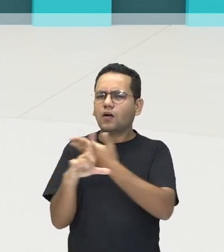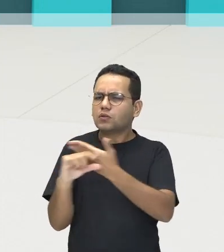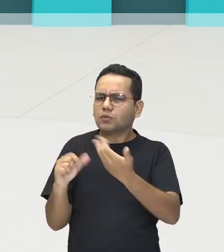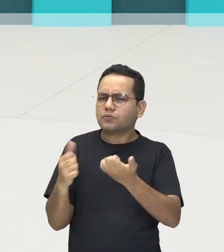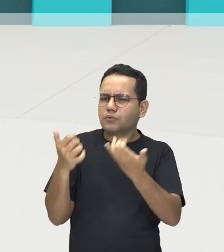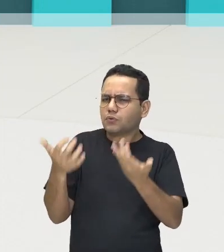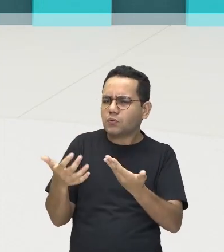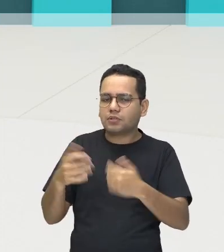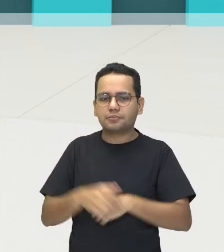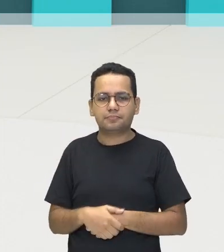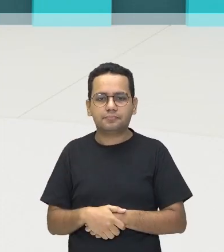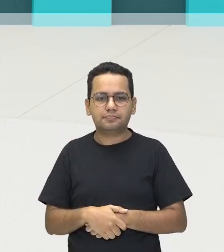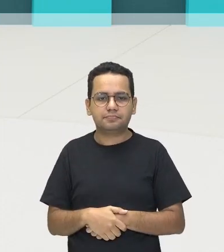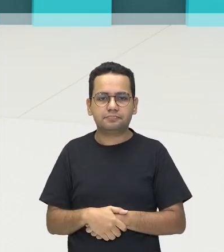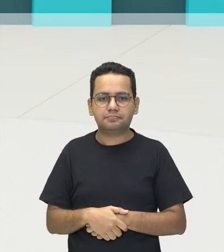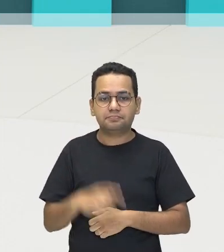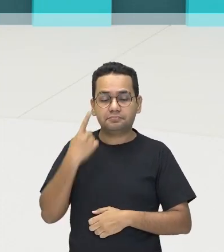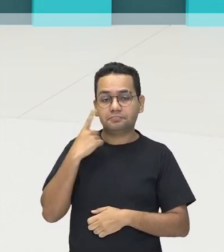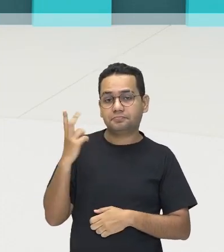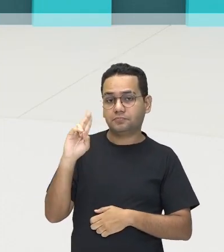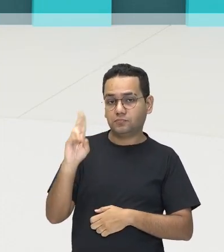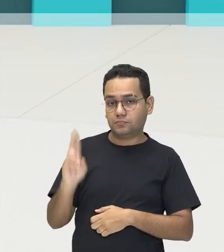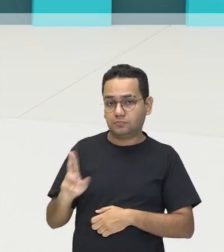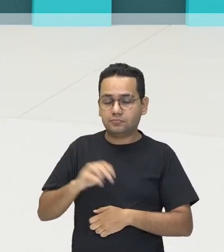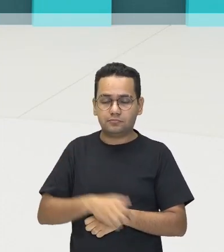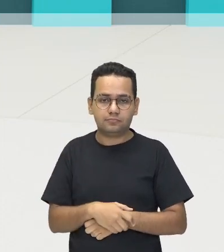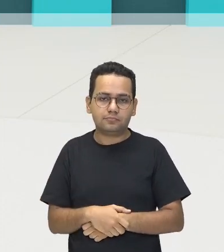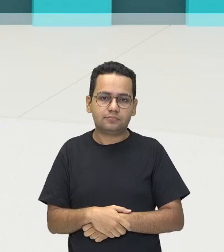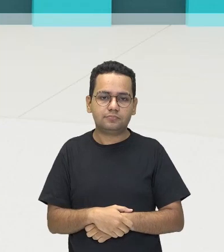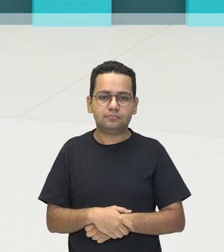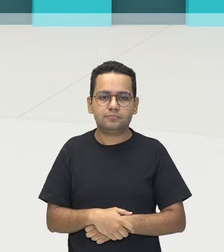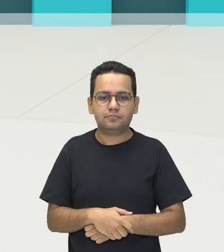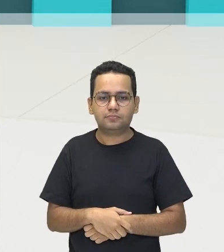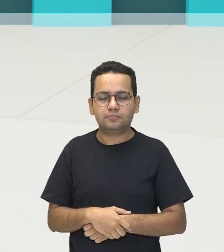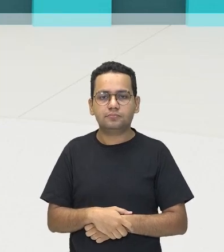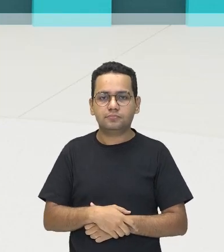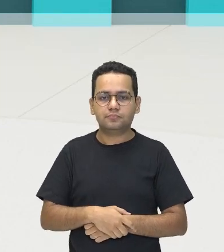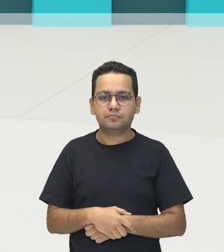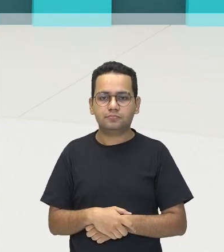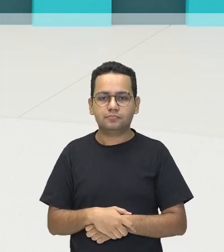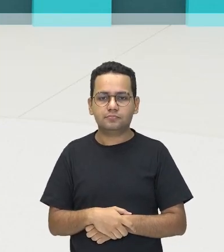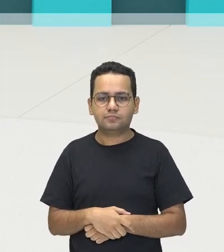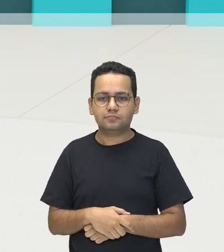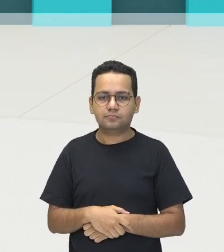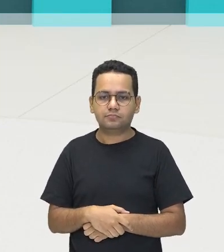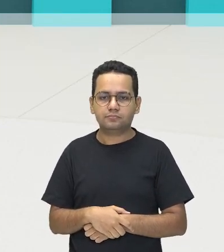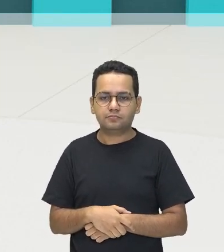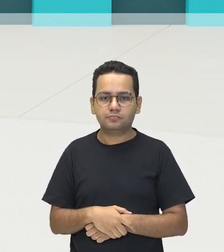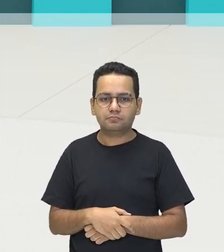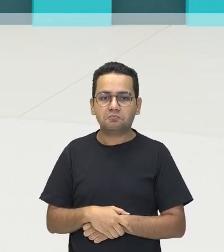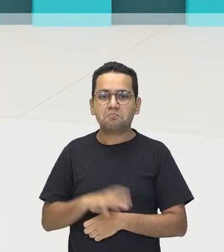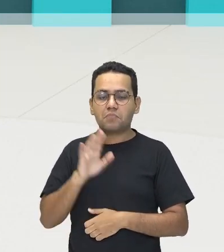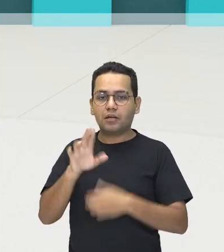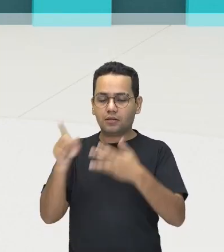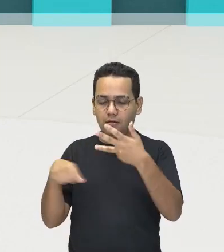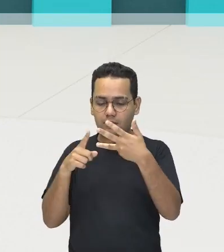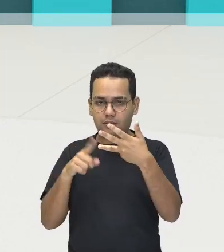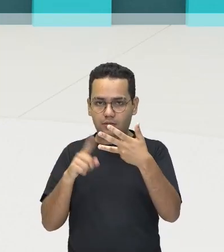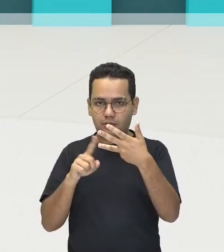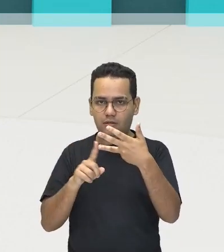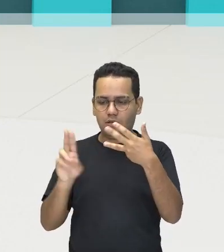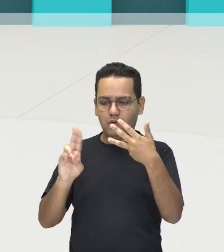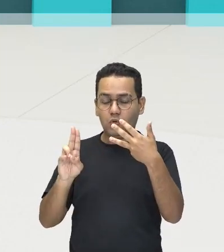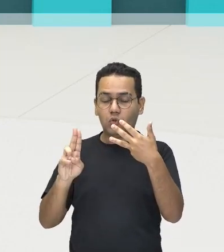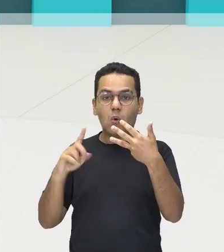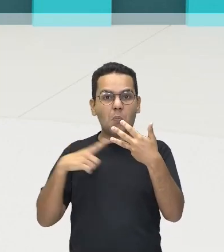comigo. Nós temos o Padre Antônio Vieira, o Bento Teixeira e Gregório de Matos. Lembrando que o Gregório de Matos foi o mais